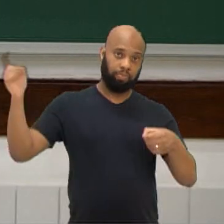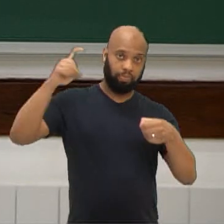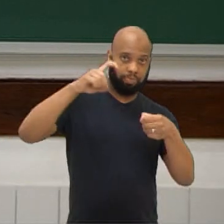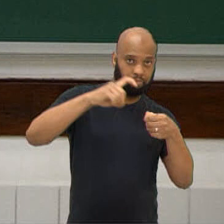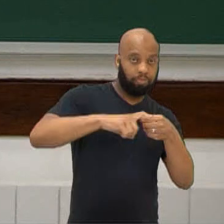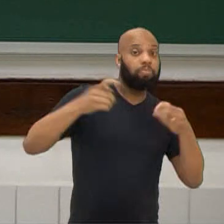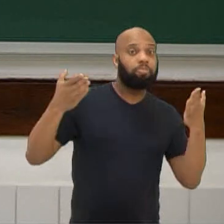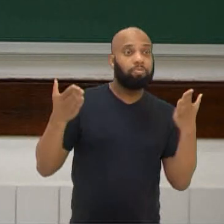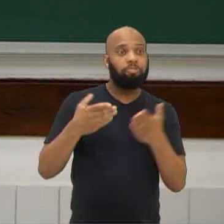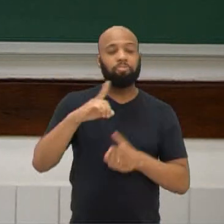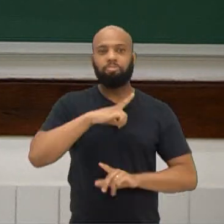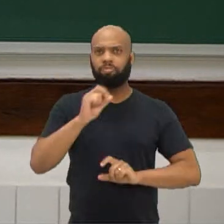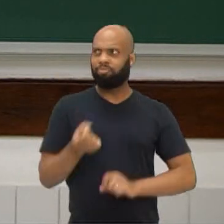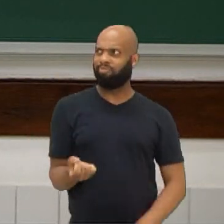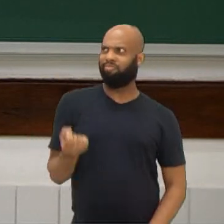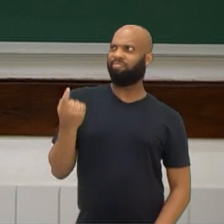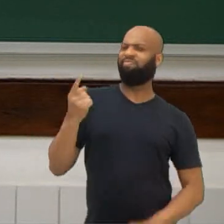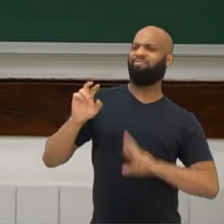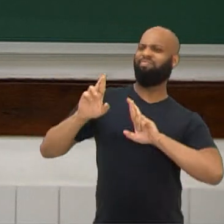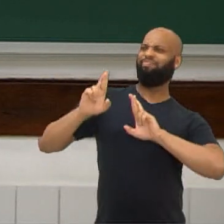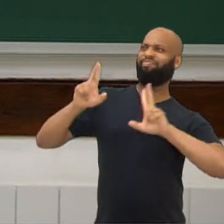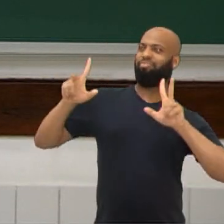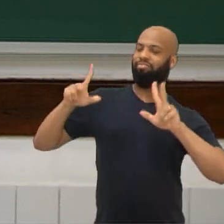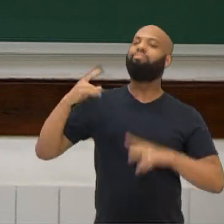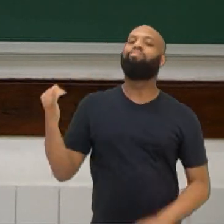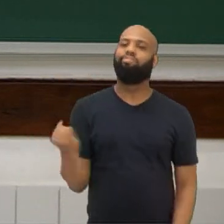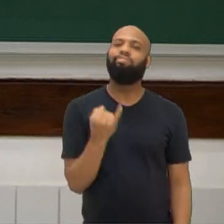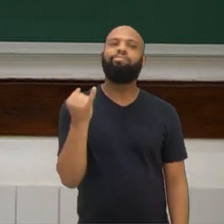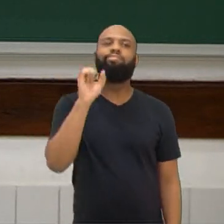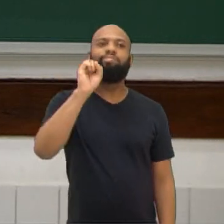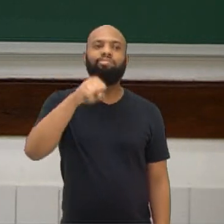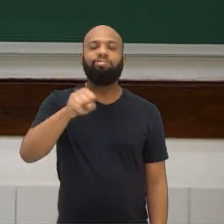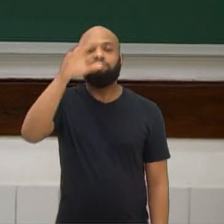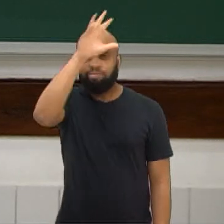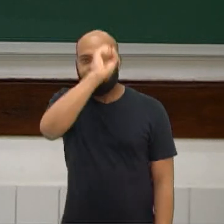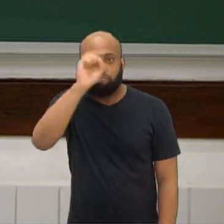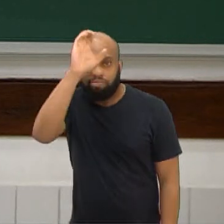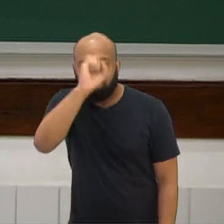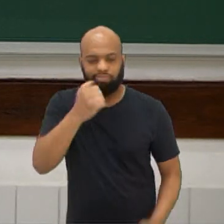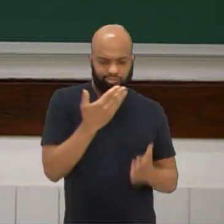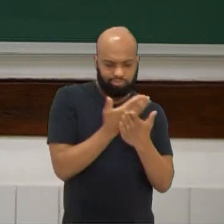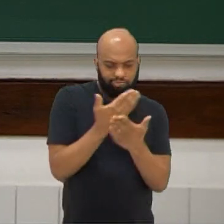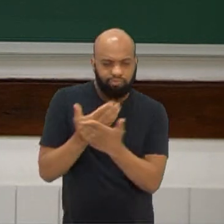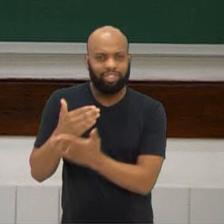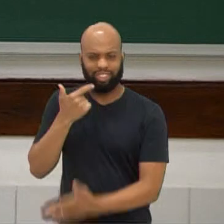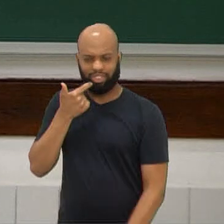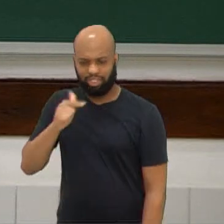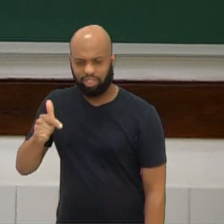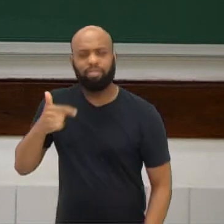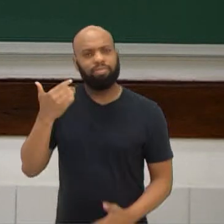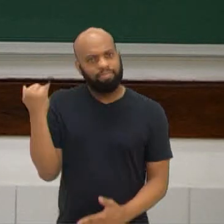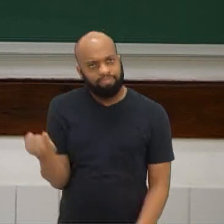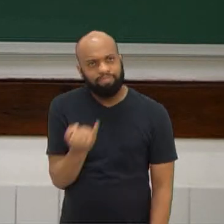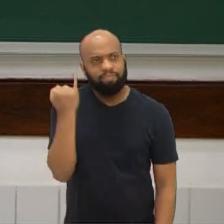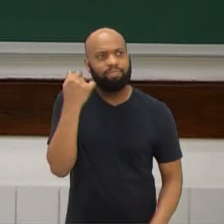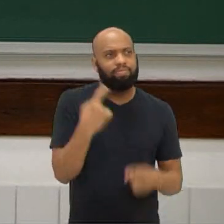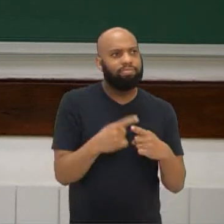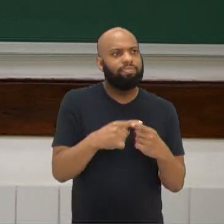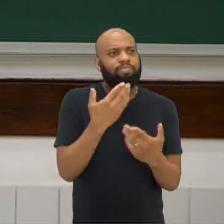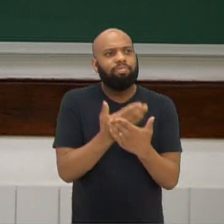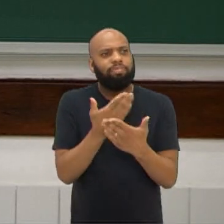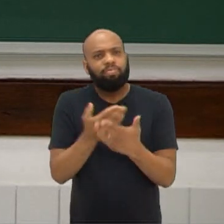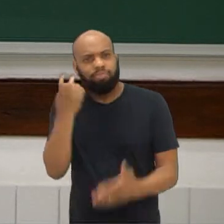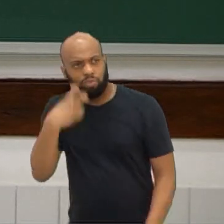Volvemos e voltamos com aquele estranhamento. E é isso mesmo, é importante. Aprender, estudar línguas, se estuda culturas e